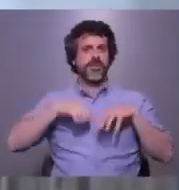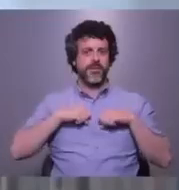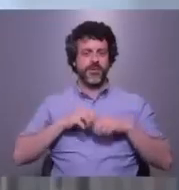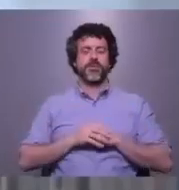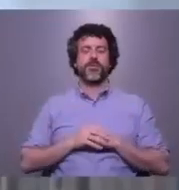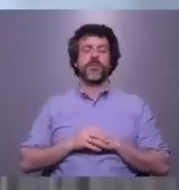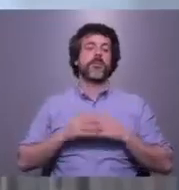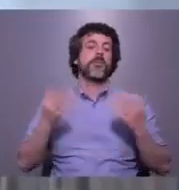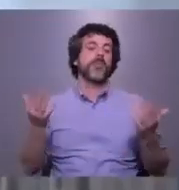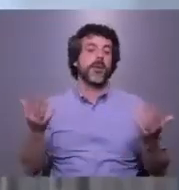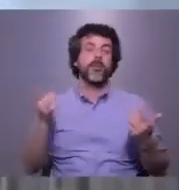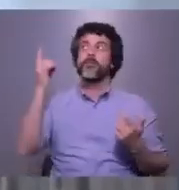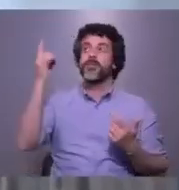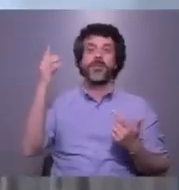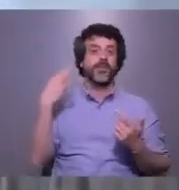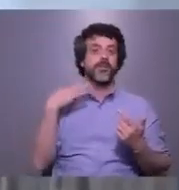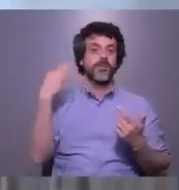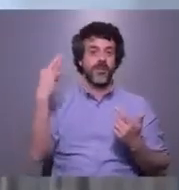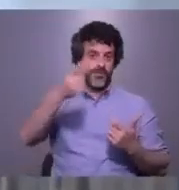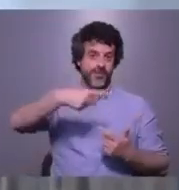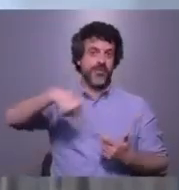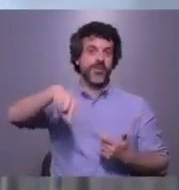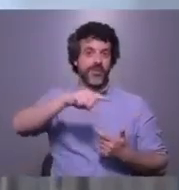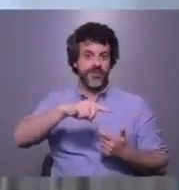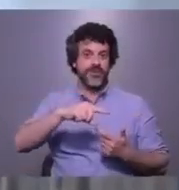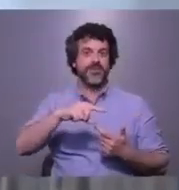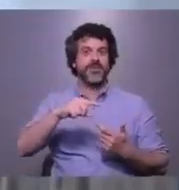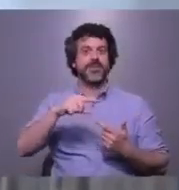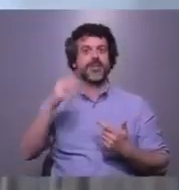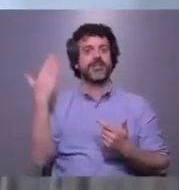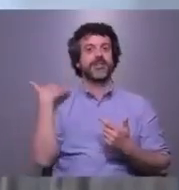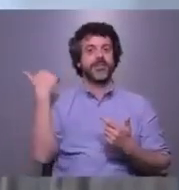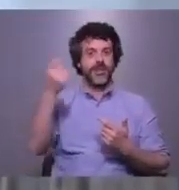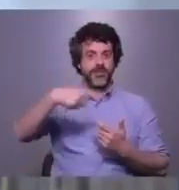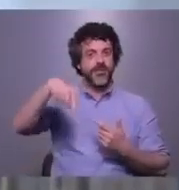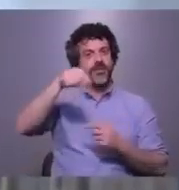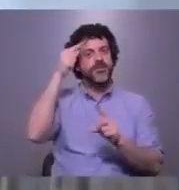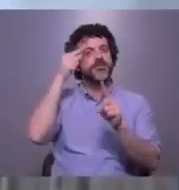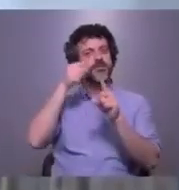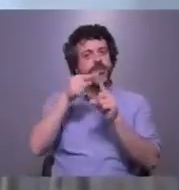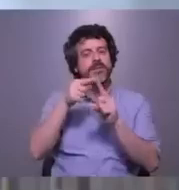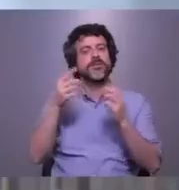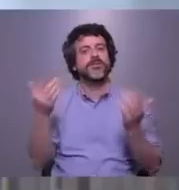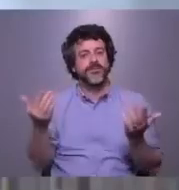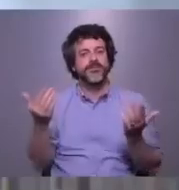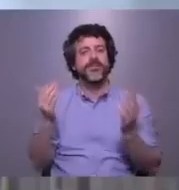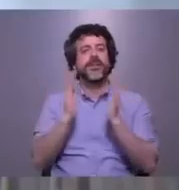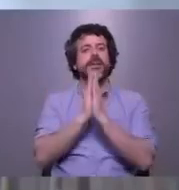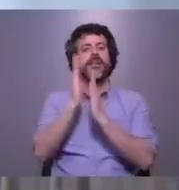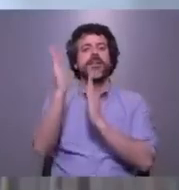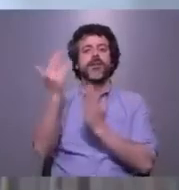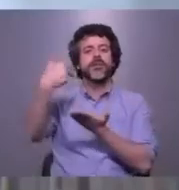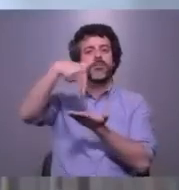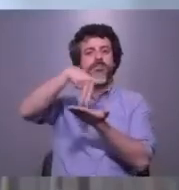Portanto, fomos escolhidos e chamados para fazermos esta experiência da presença de Deus na